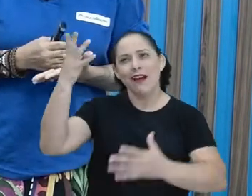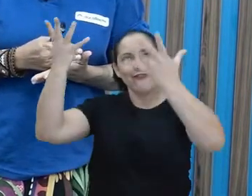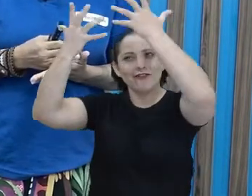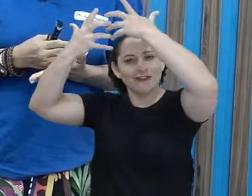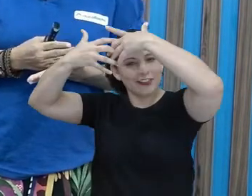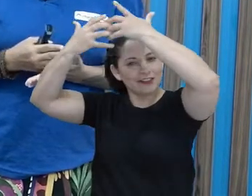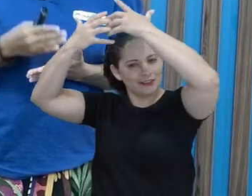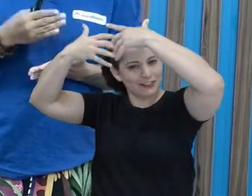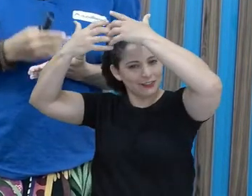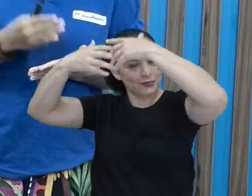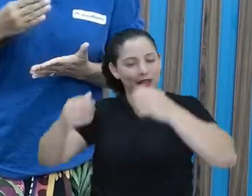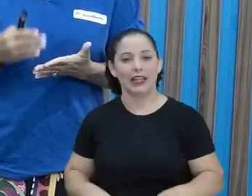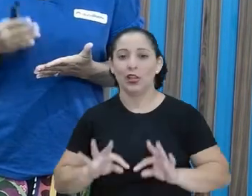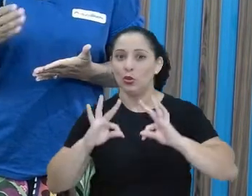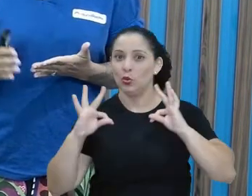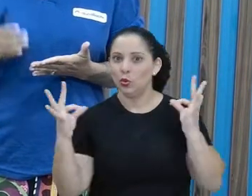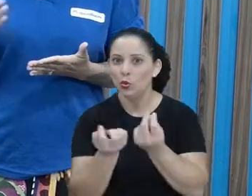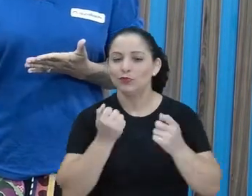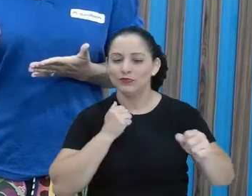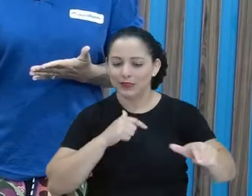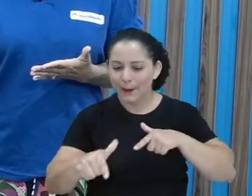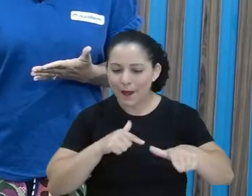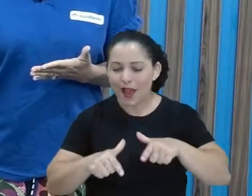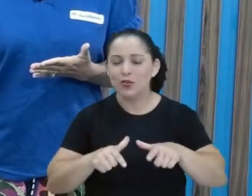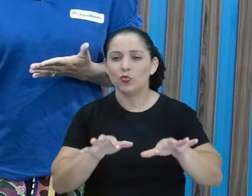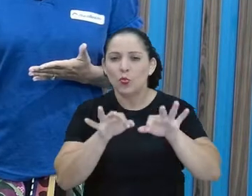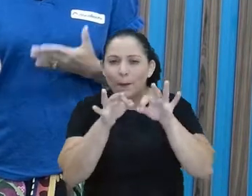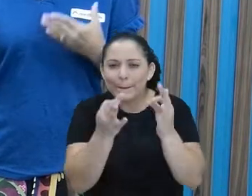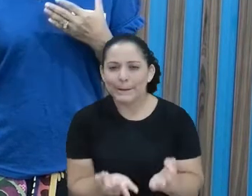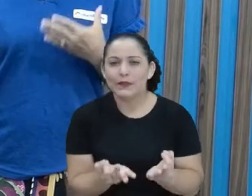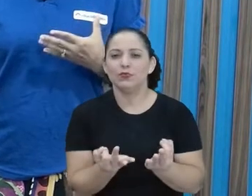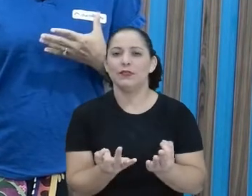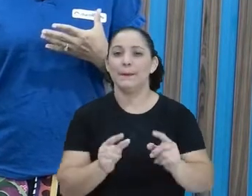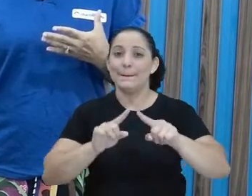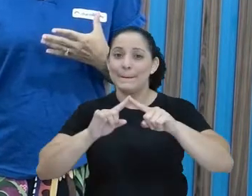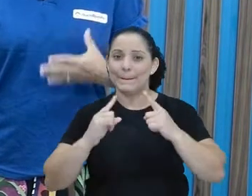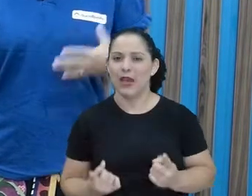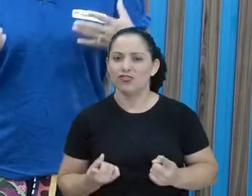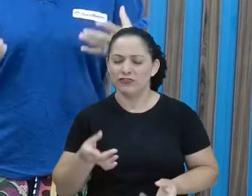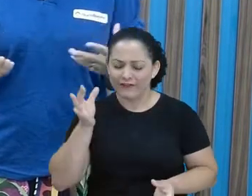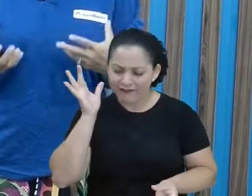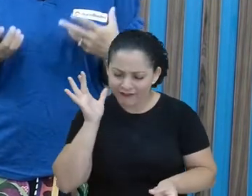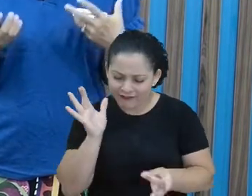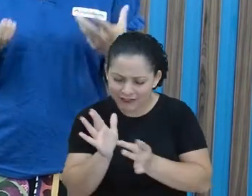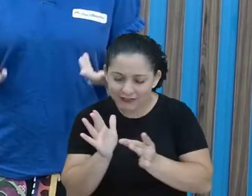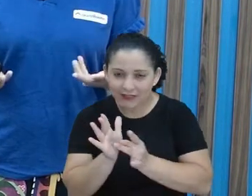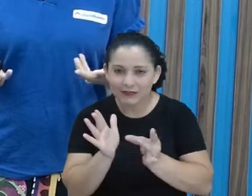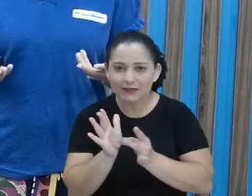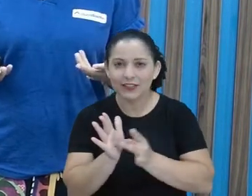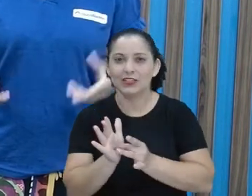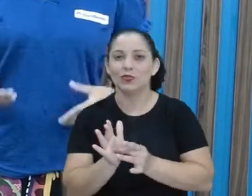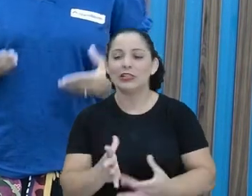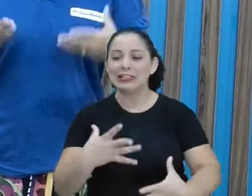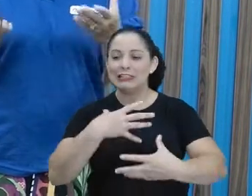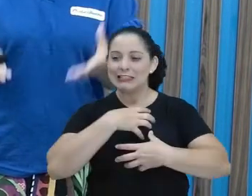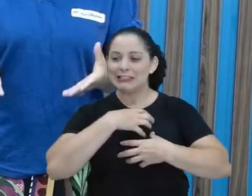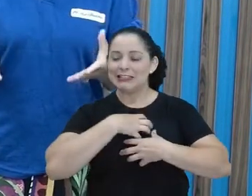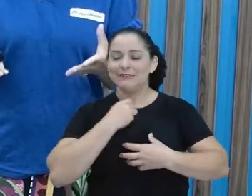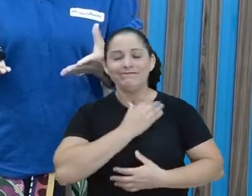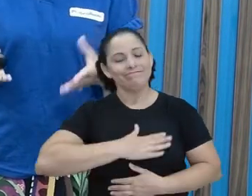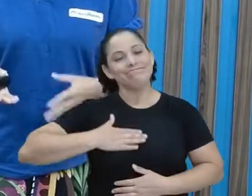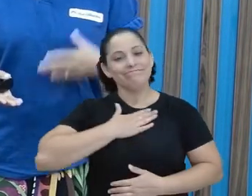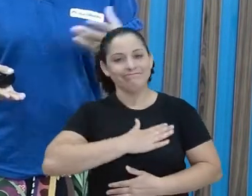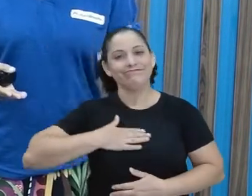respeito disso. De que todo trabalho, por mais humilde que seja, se ele for bem feito, ele dá essa sensação de vitória. Então, para